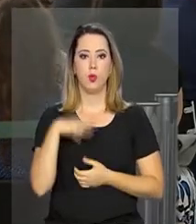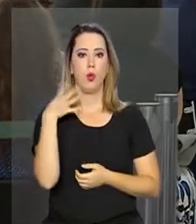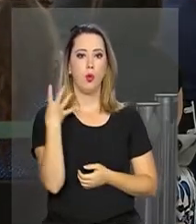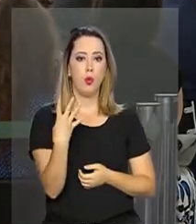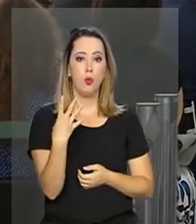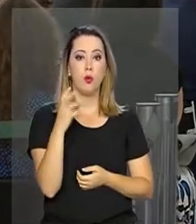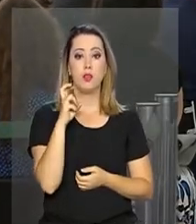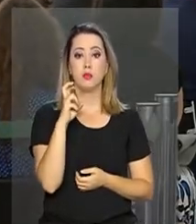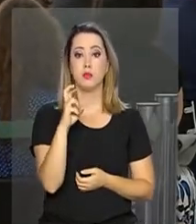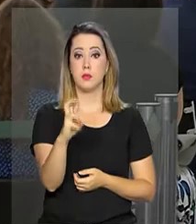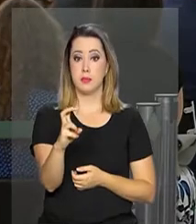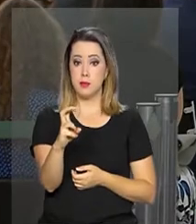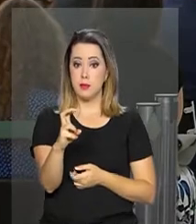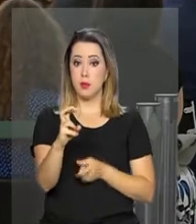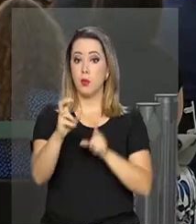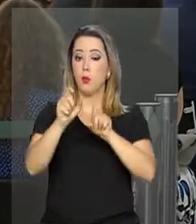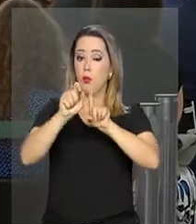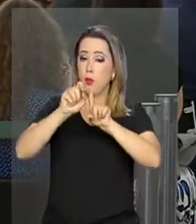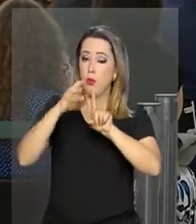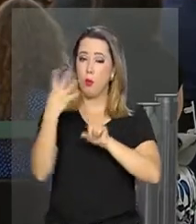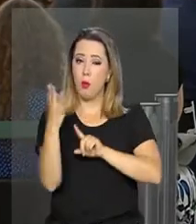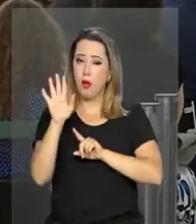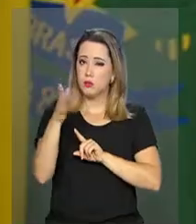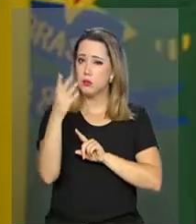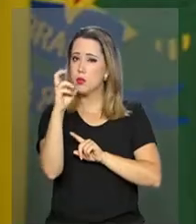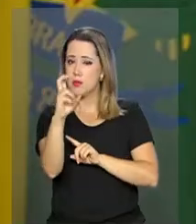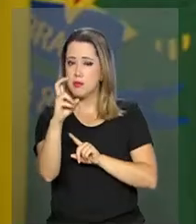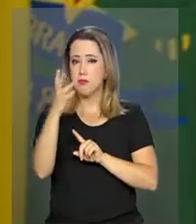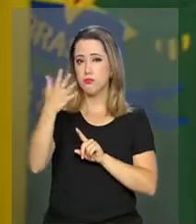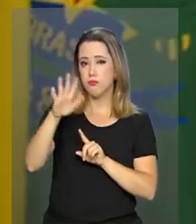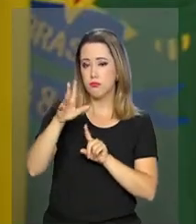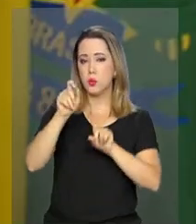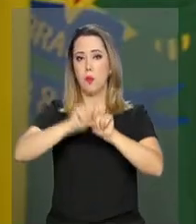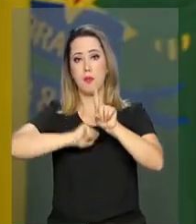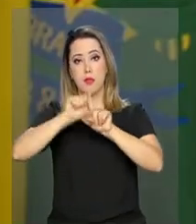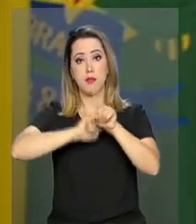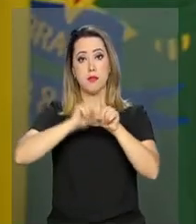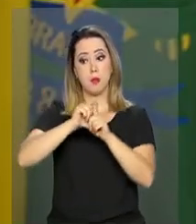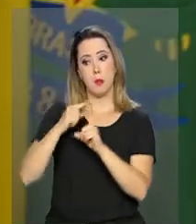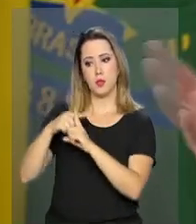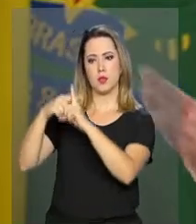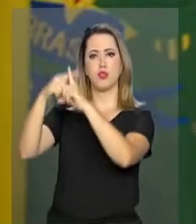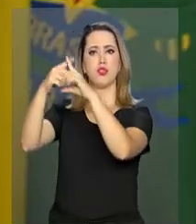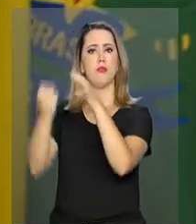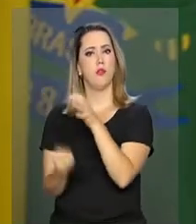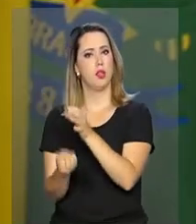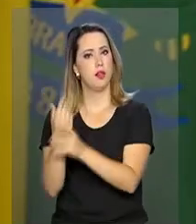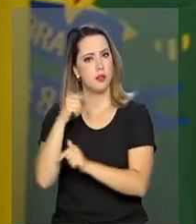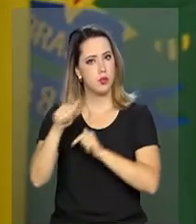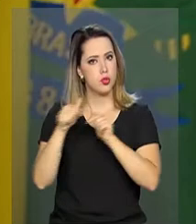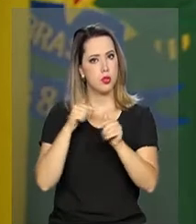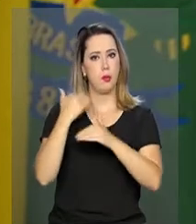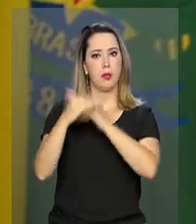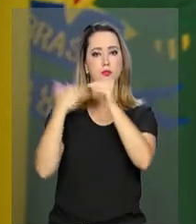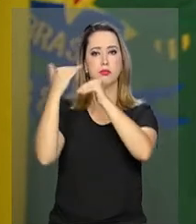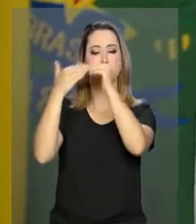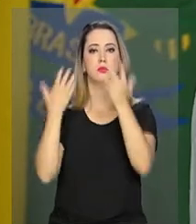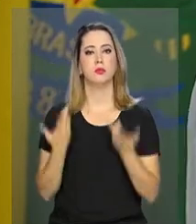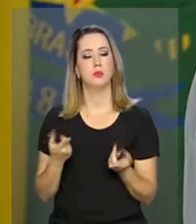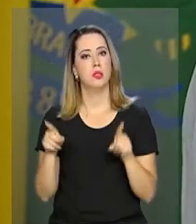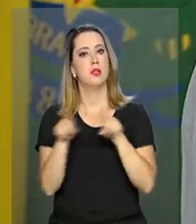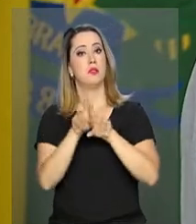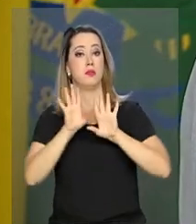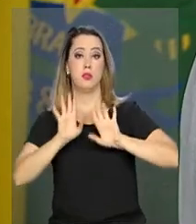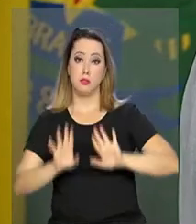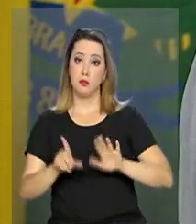é que os dados são positivos não é é é uma abertura de empregos formais e até convenhamos empregos às